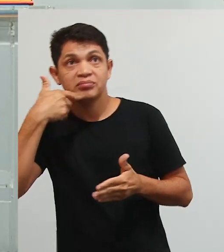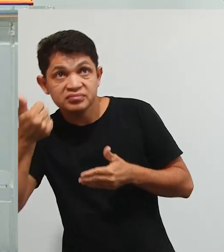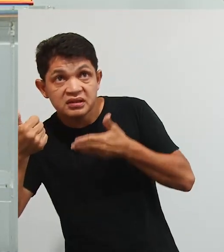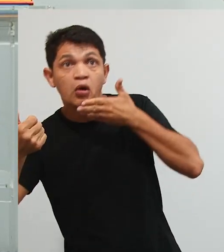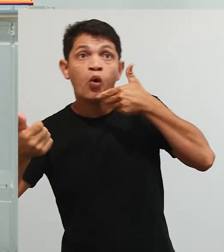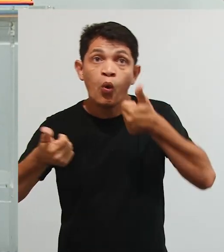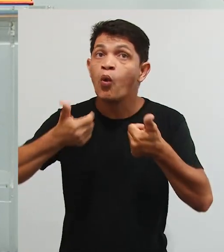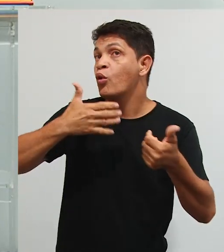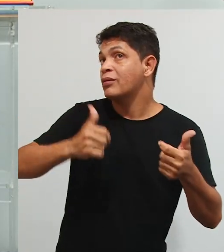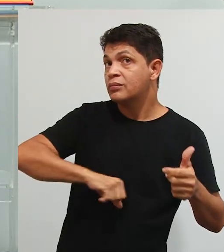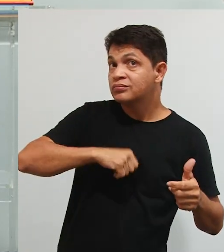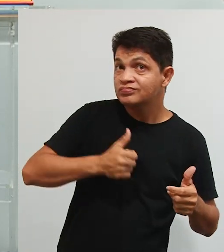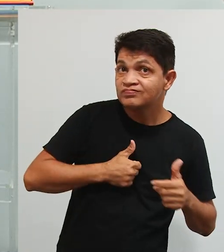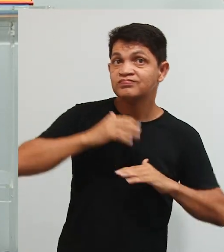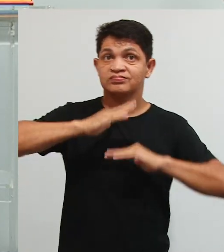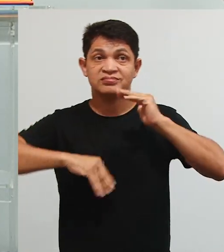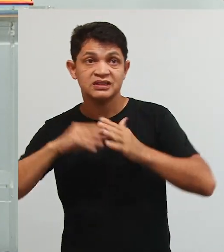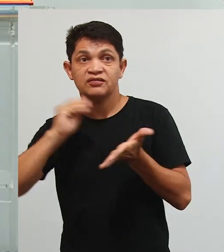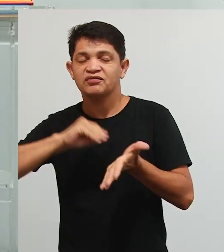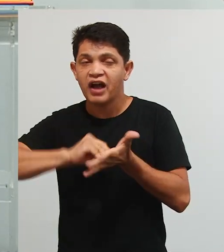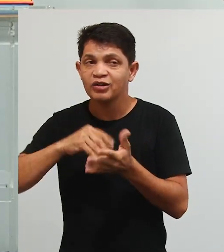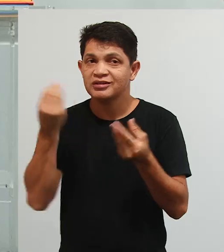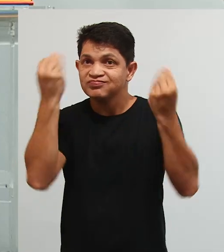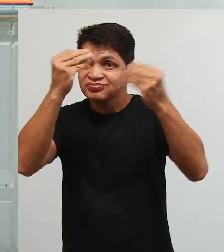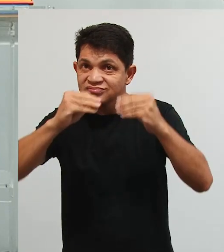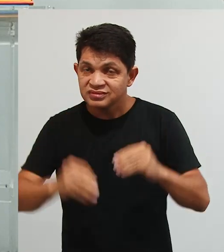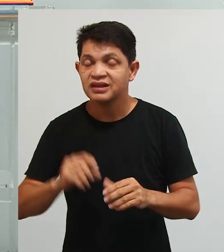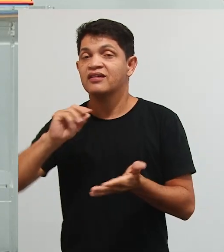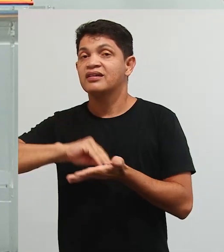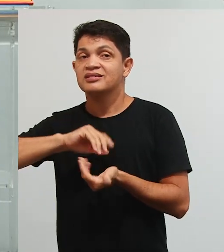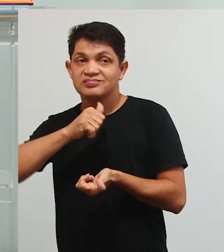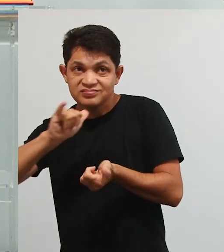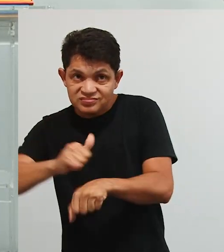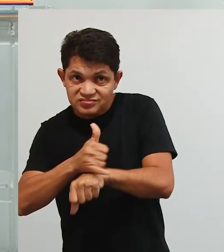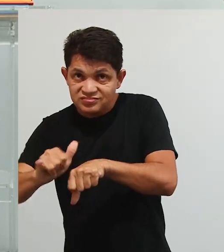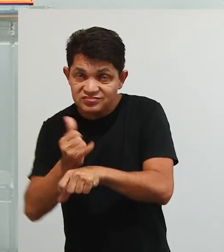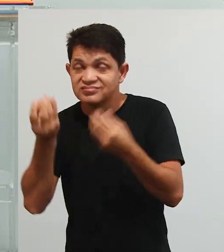serão diretamente afetados por essa intervenção.